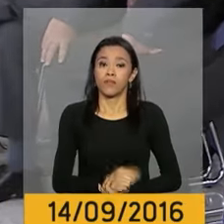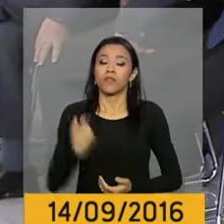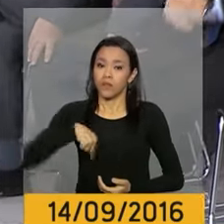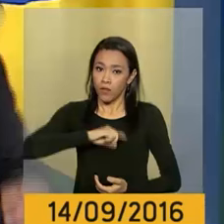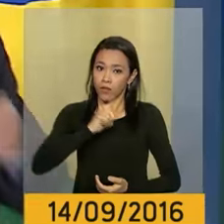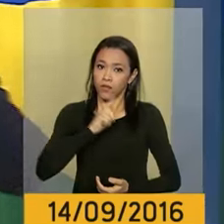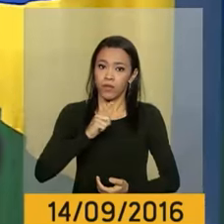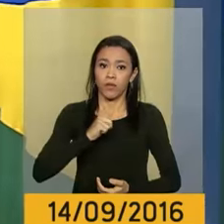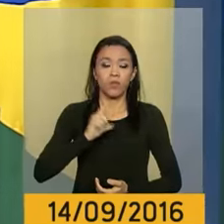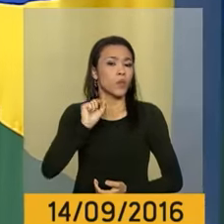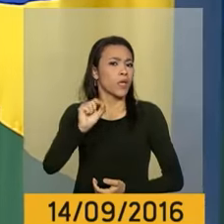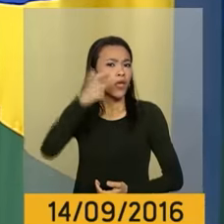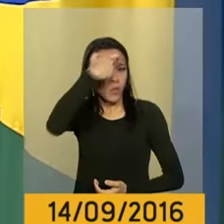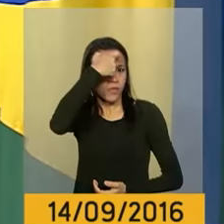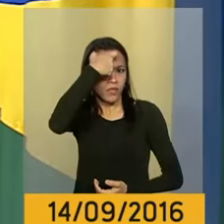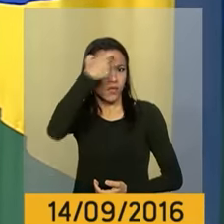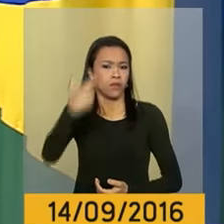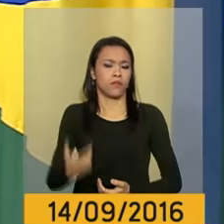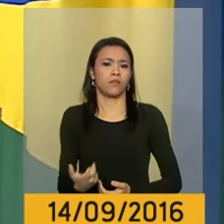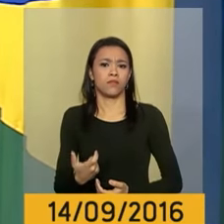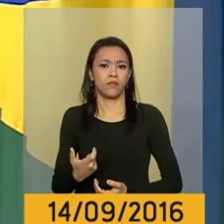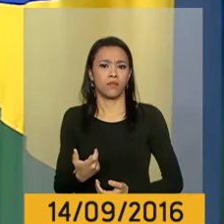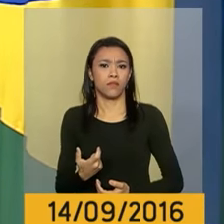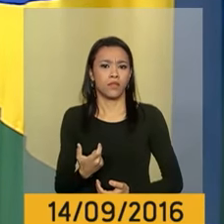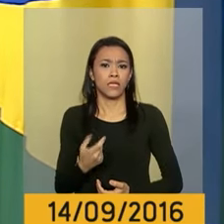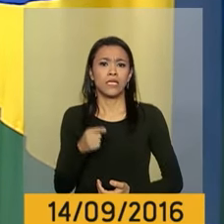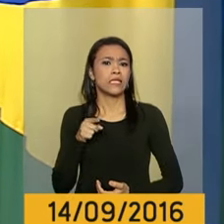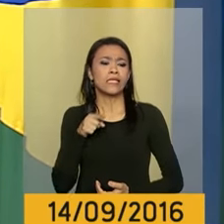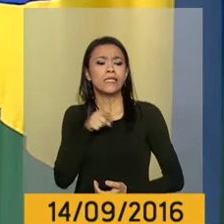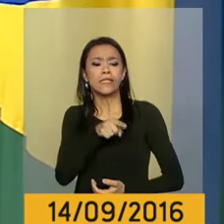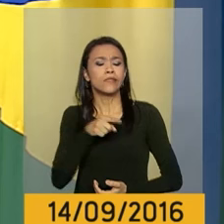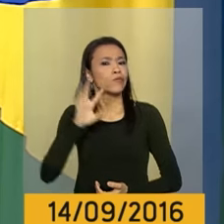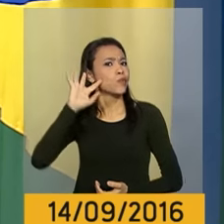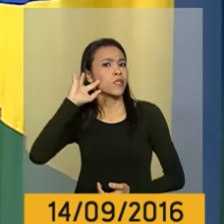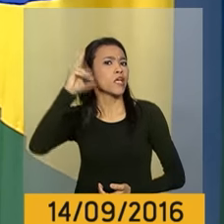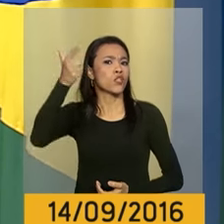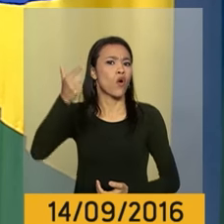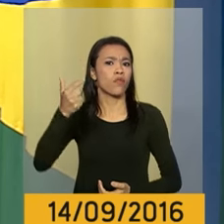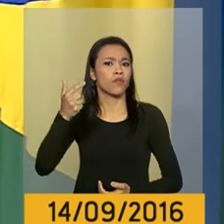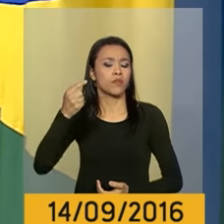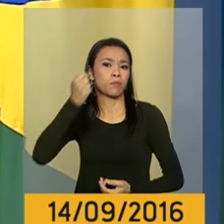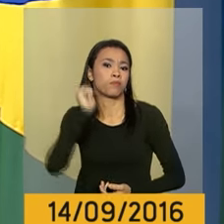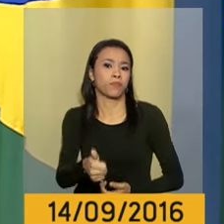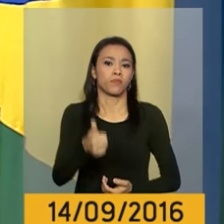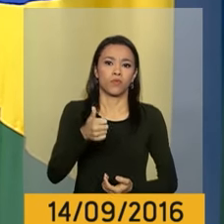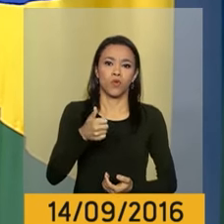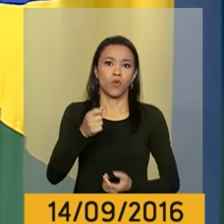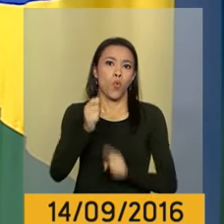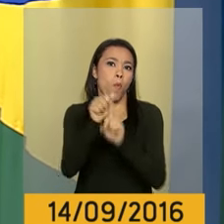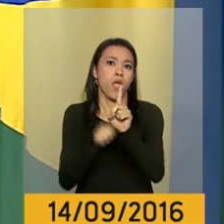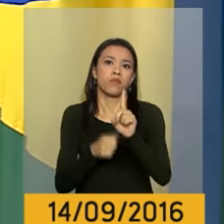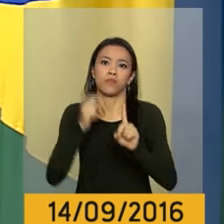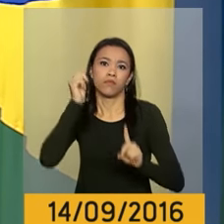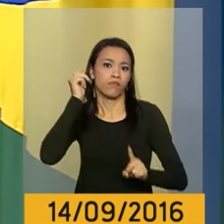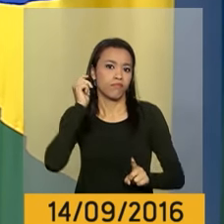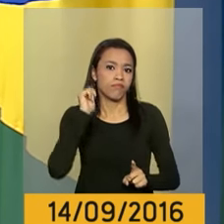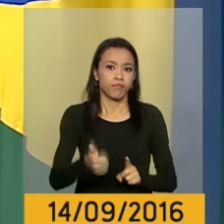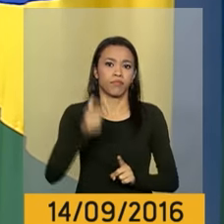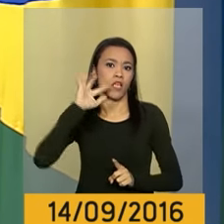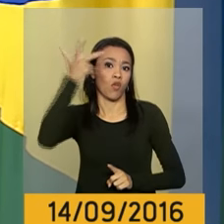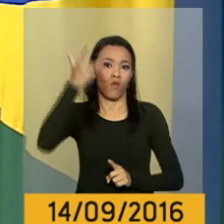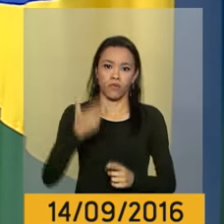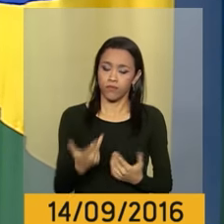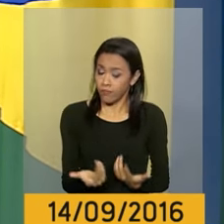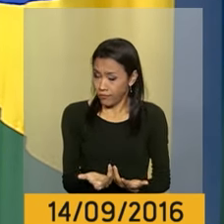nós temos que ter consciência de que isso também não se resolve de um dia para o outro, ou de um mês para o outro. Apenas quem